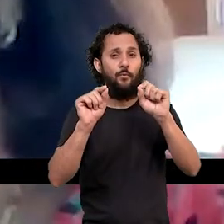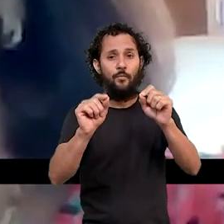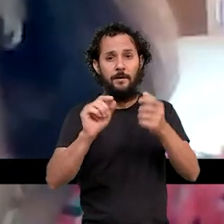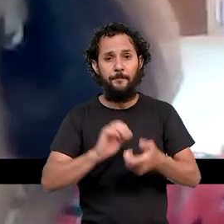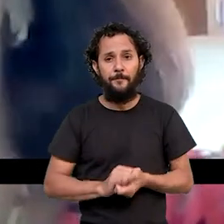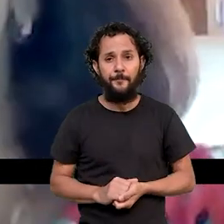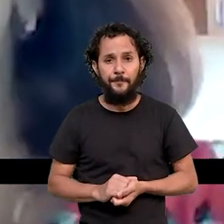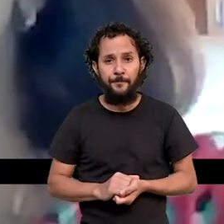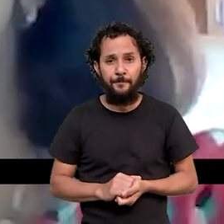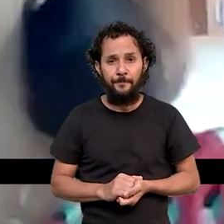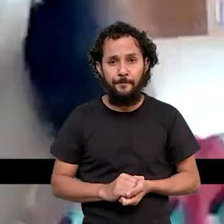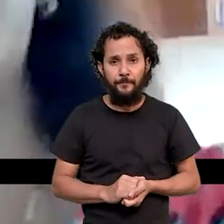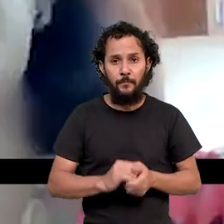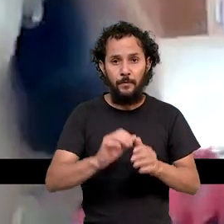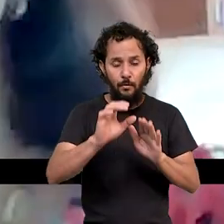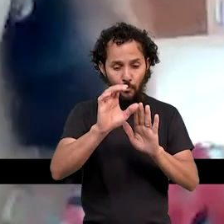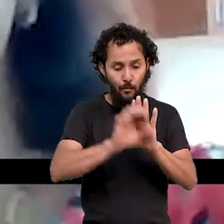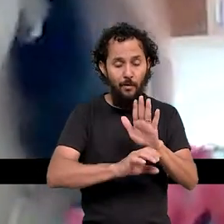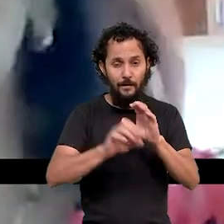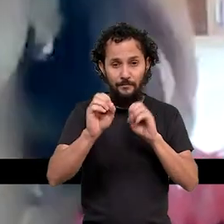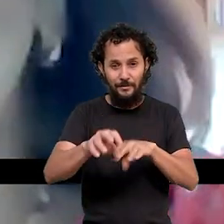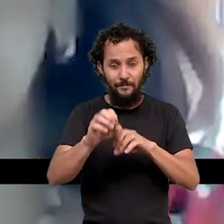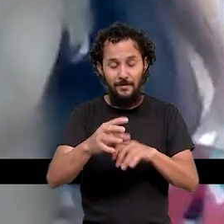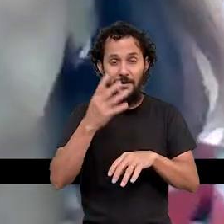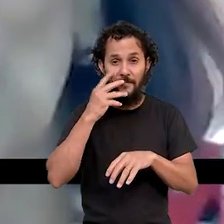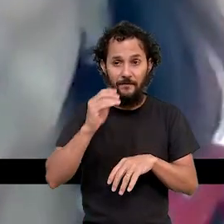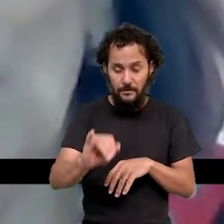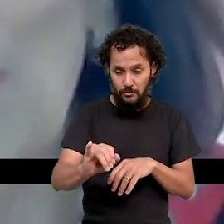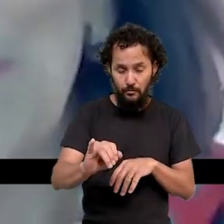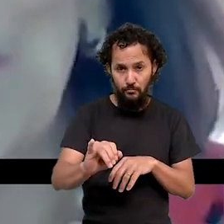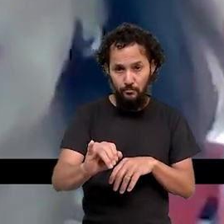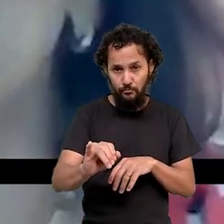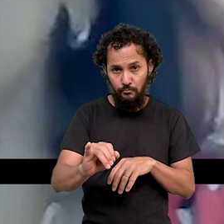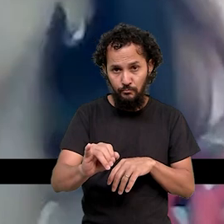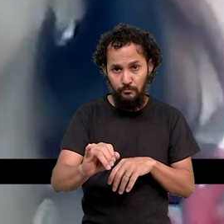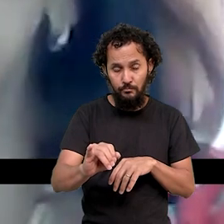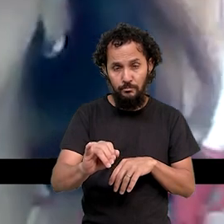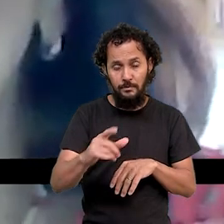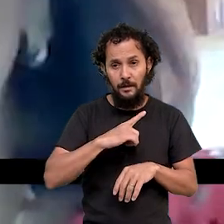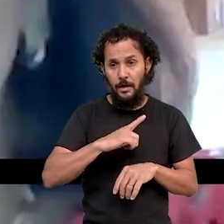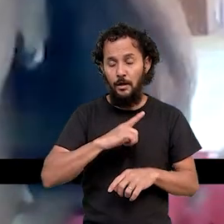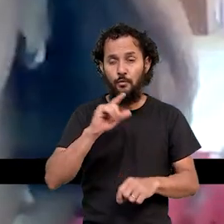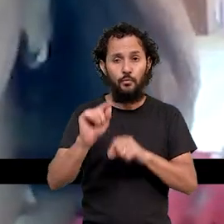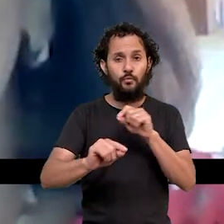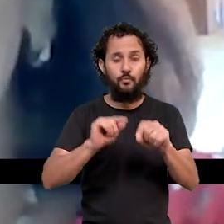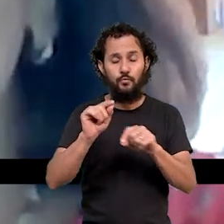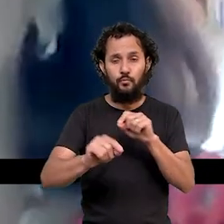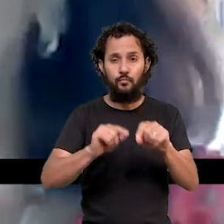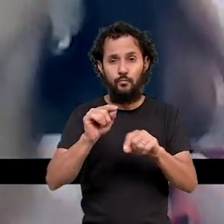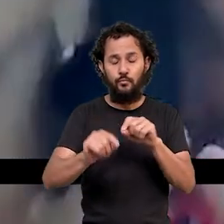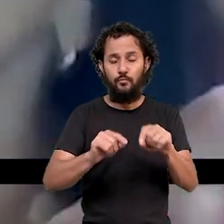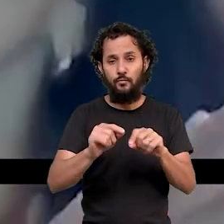seguinte: o currículo da educação infantil se constitui